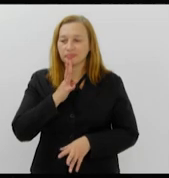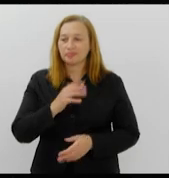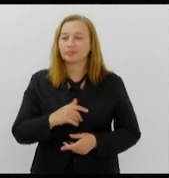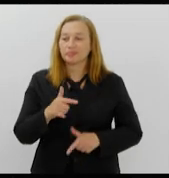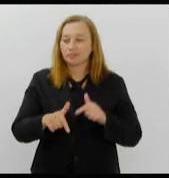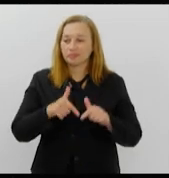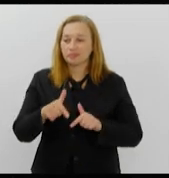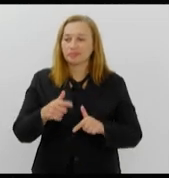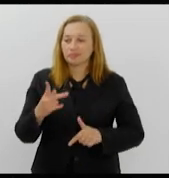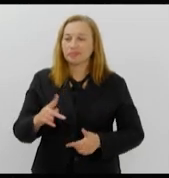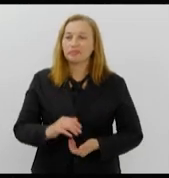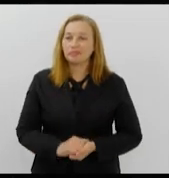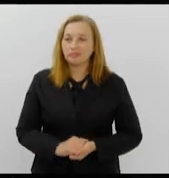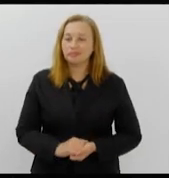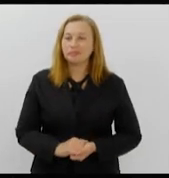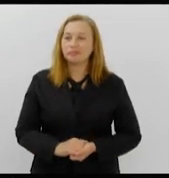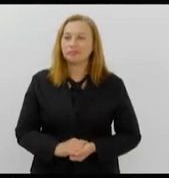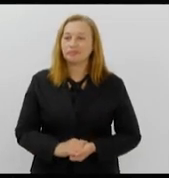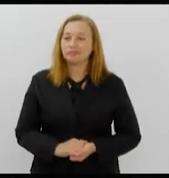trabalho. Quero aqui